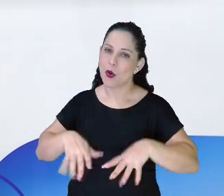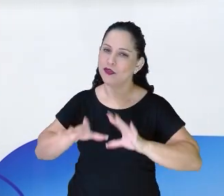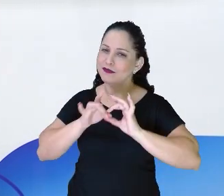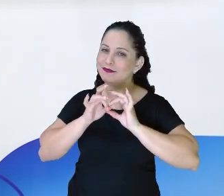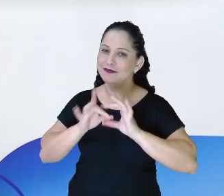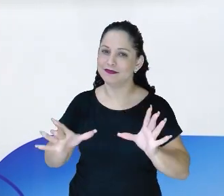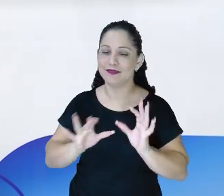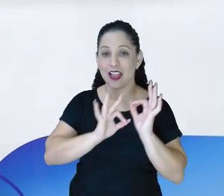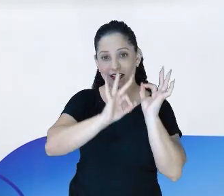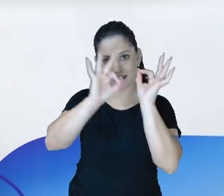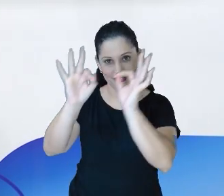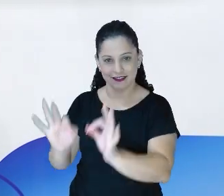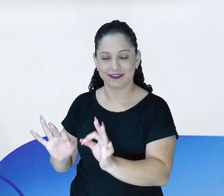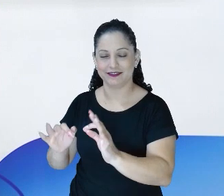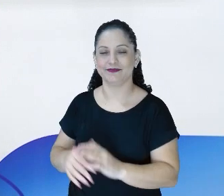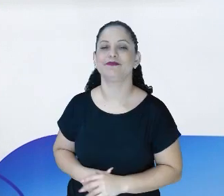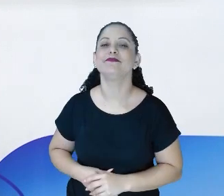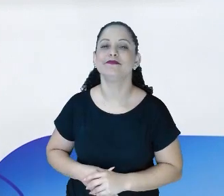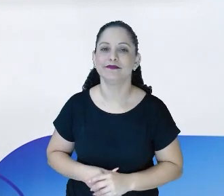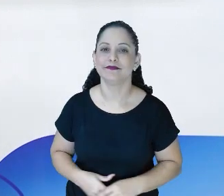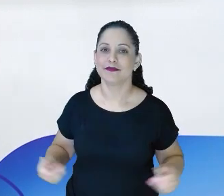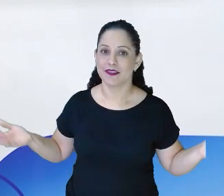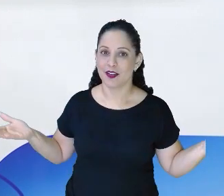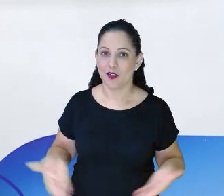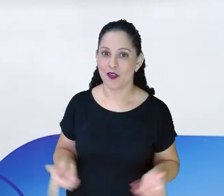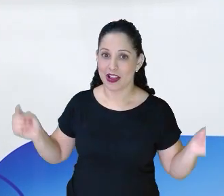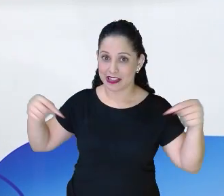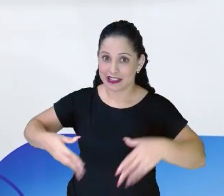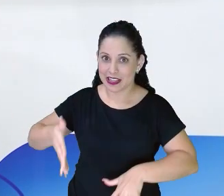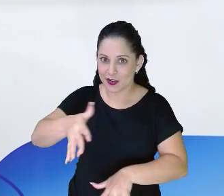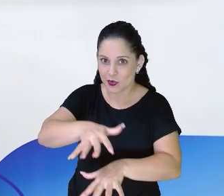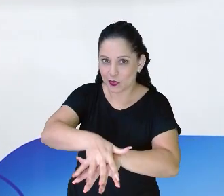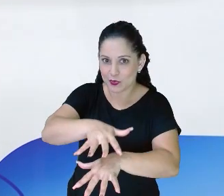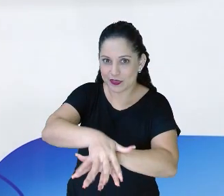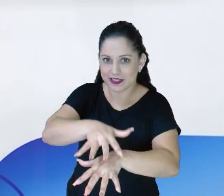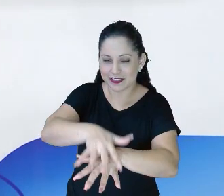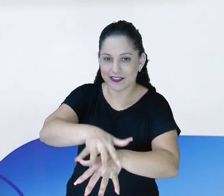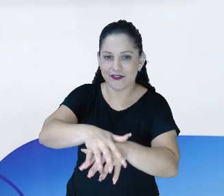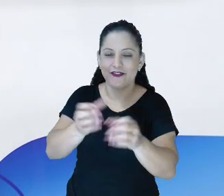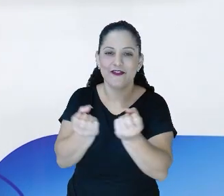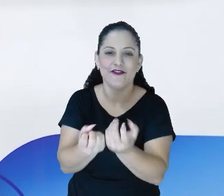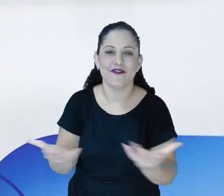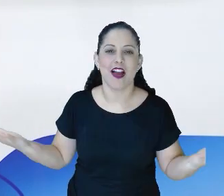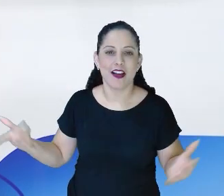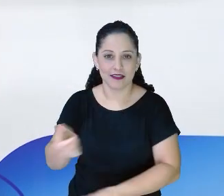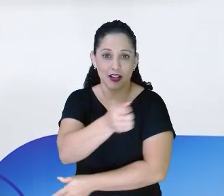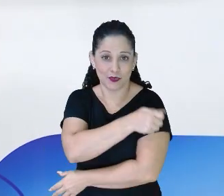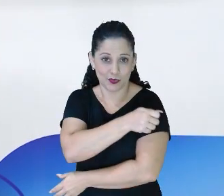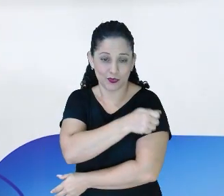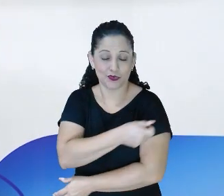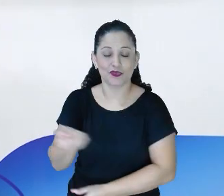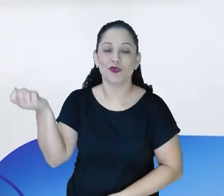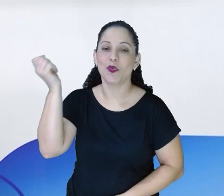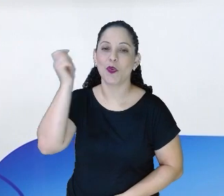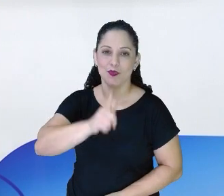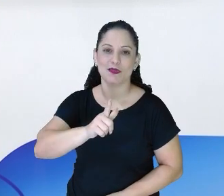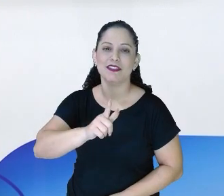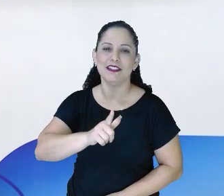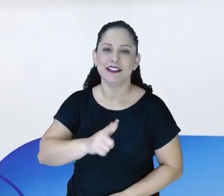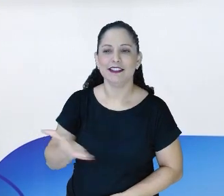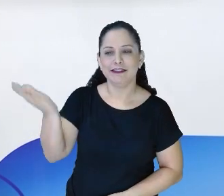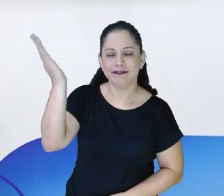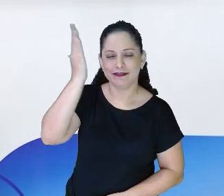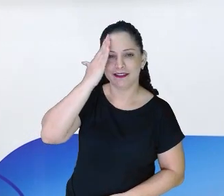do Educa Recife. Para me ajudar na inclusão, para que mais pessoas consigam, né, acompanhar